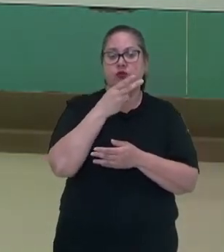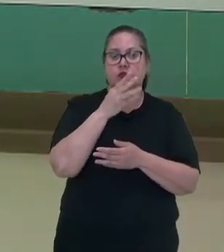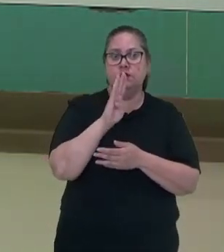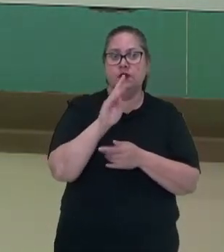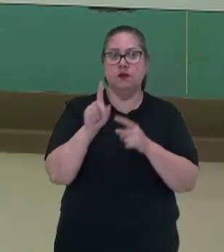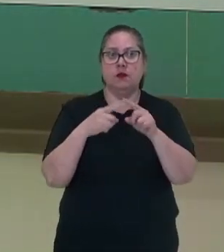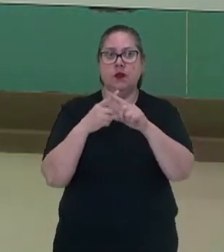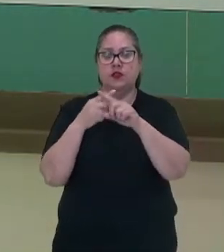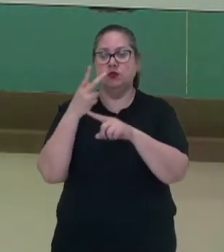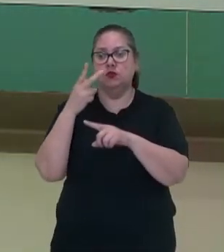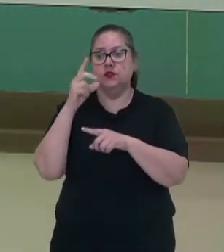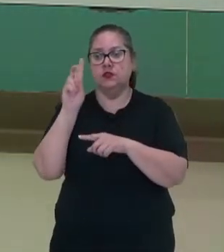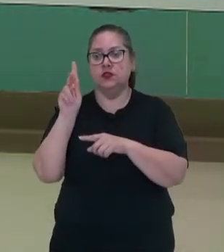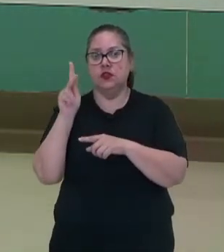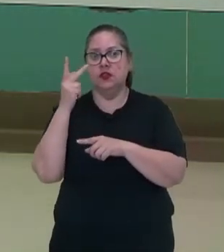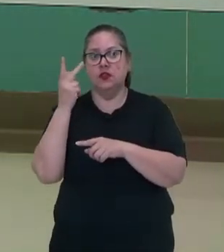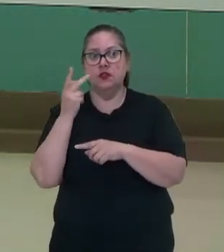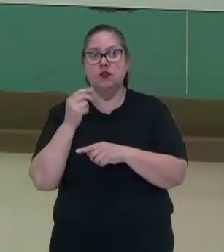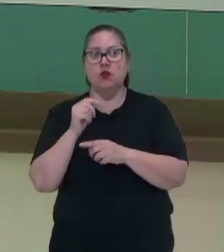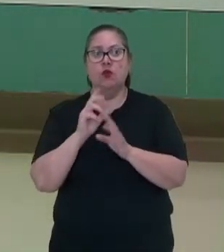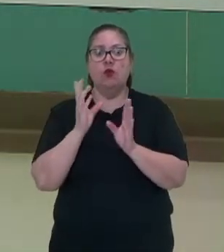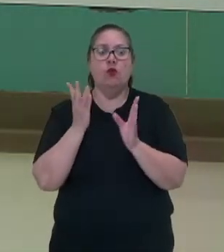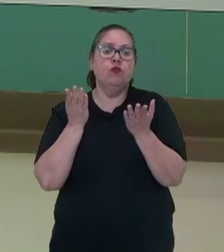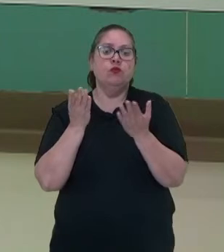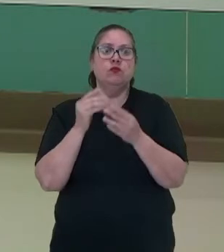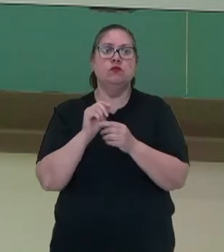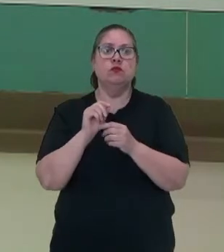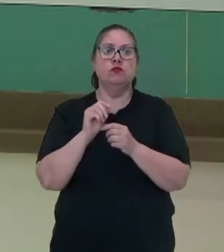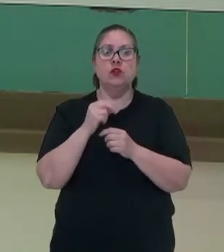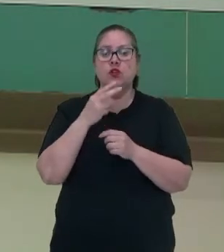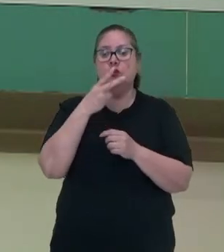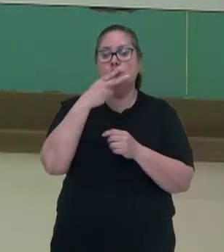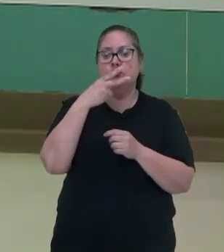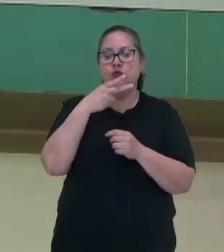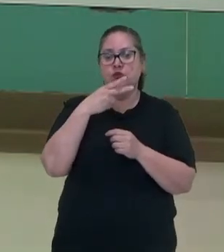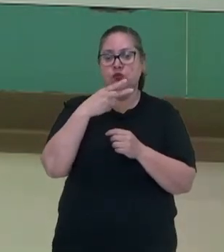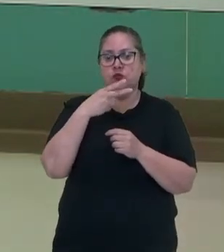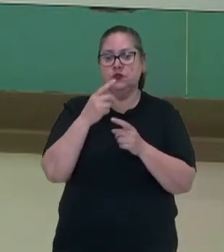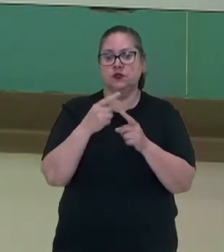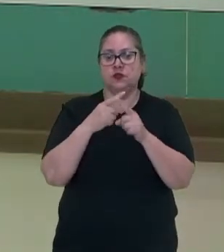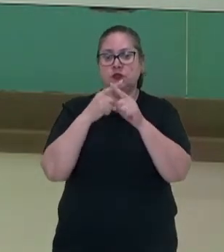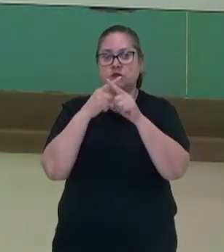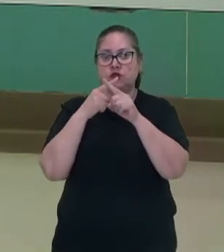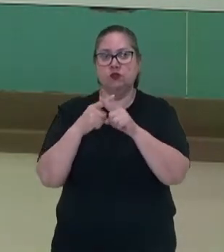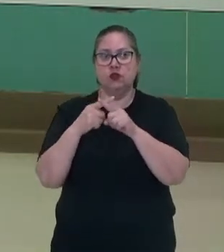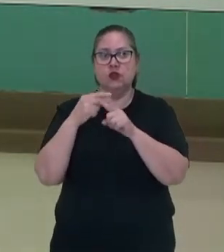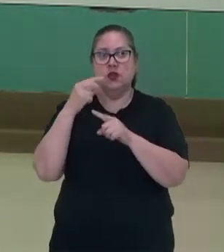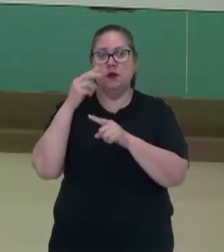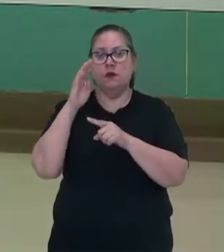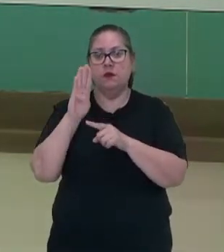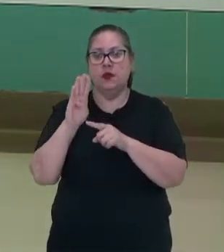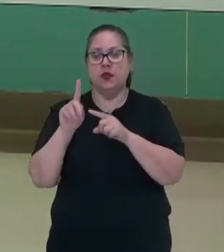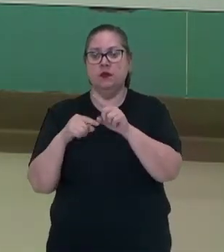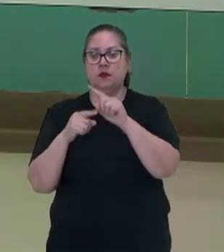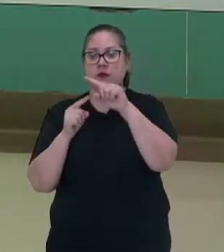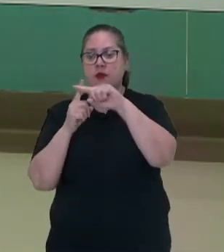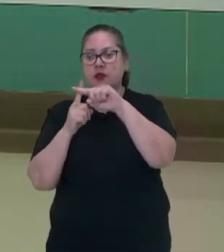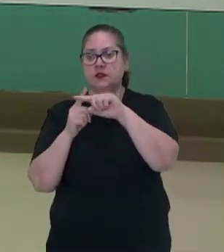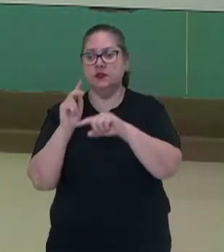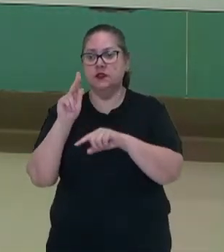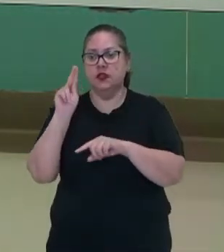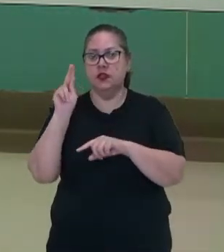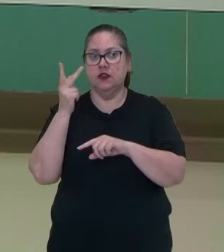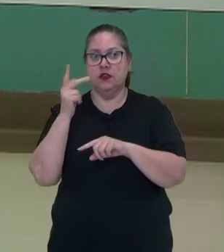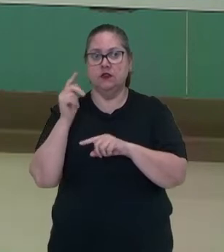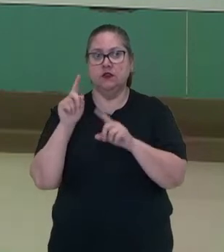2H, ou colocando na forma fatorada, 2 que multiplica B mais H. Então, aqui eu tenho de duas maneiras.